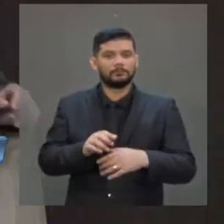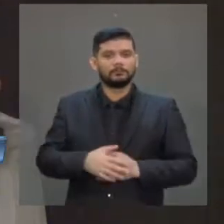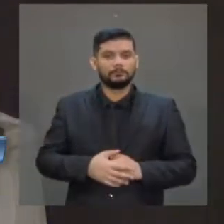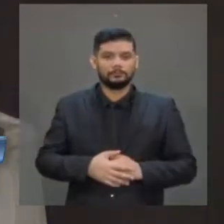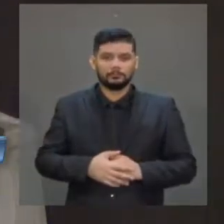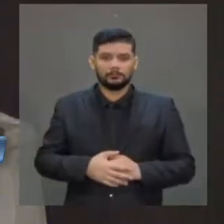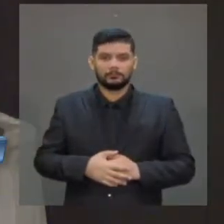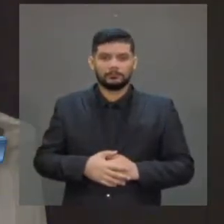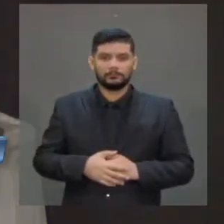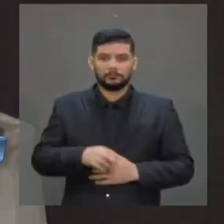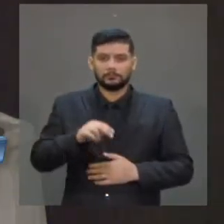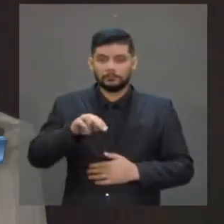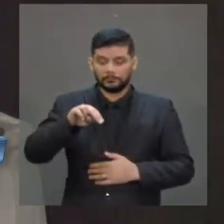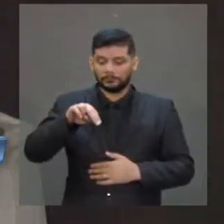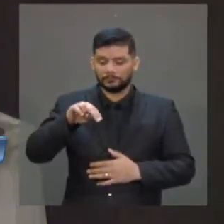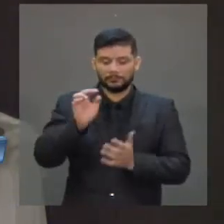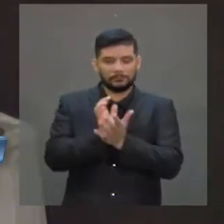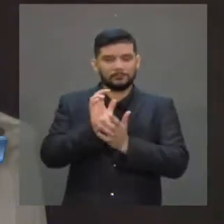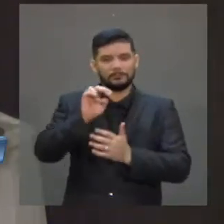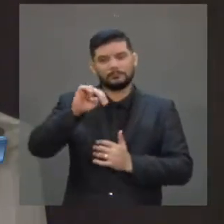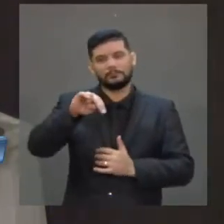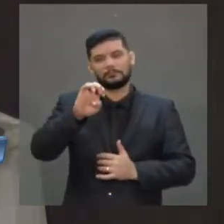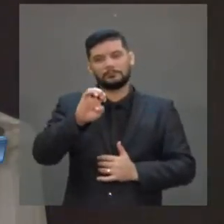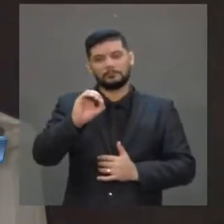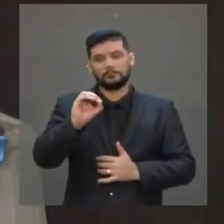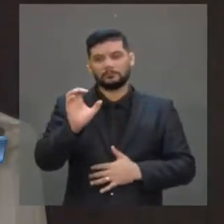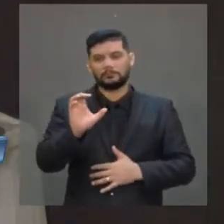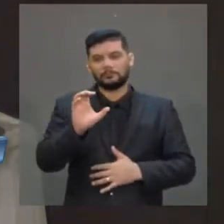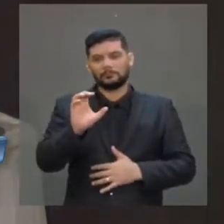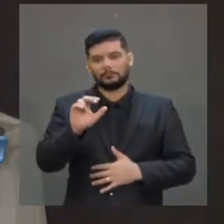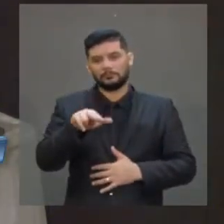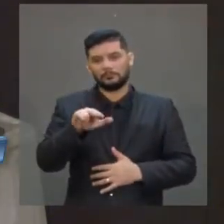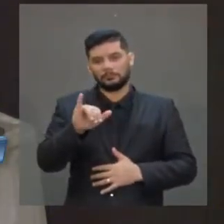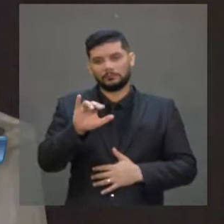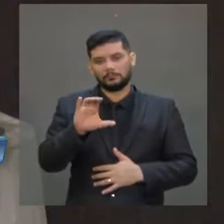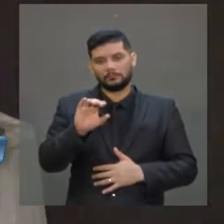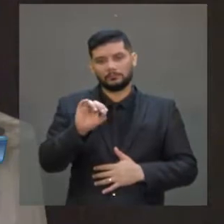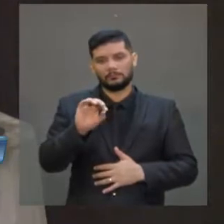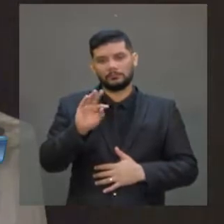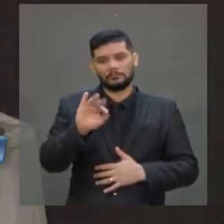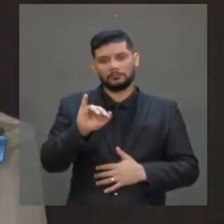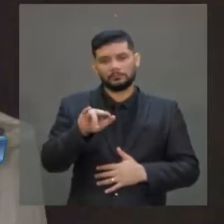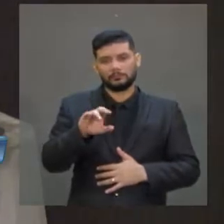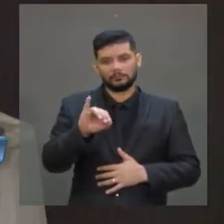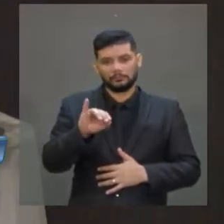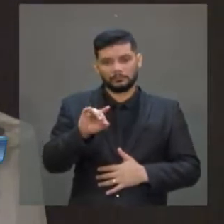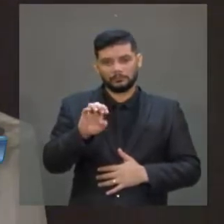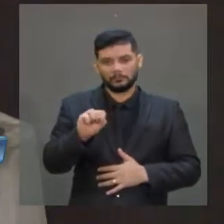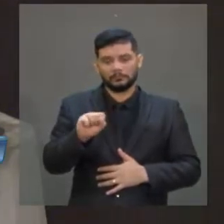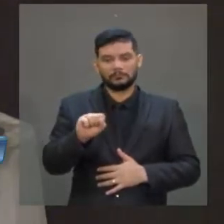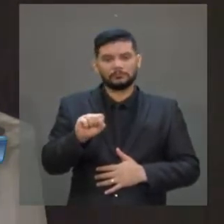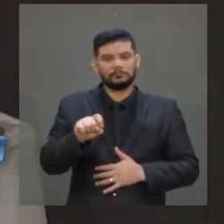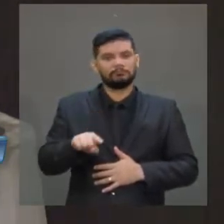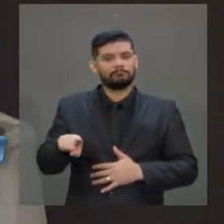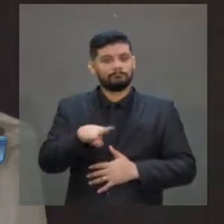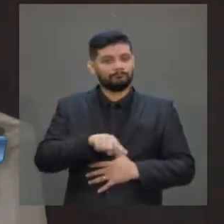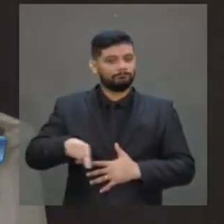neonicotinoides. Os neonicotinoides são altamente tóxicos e, em especial,